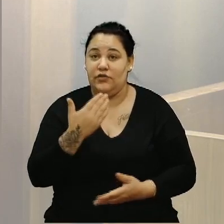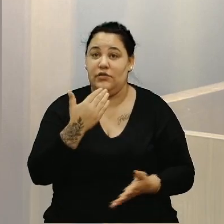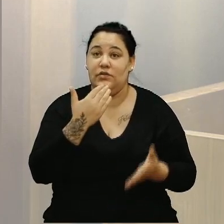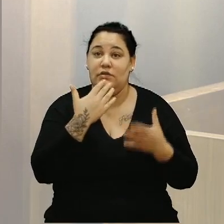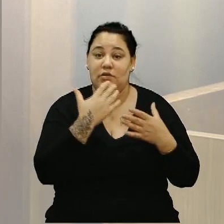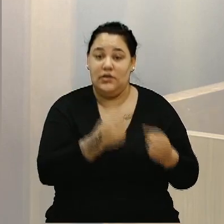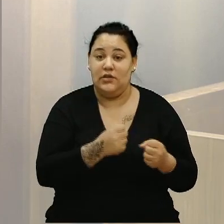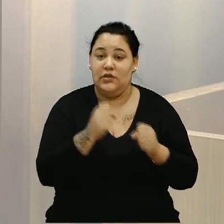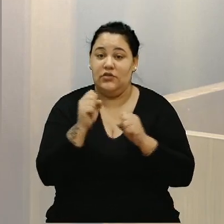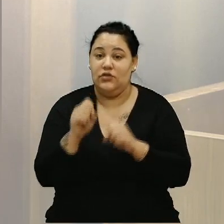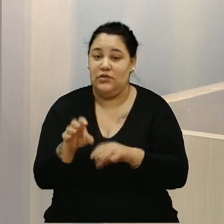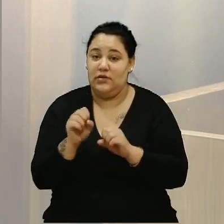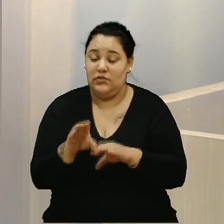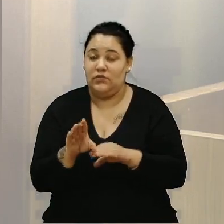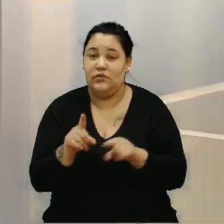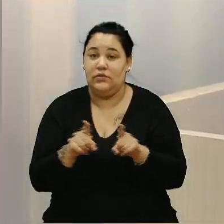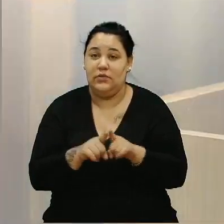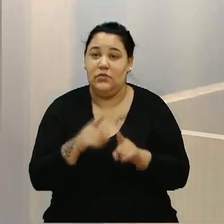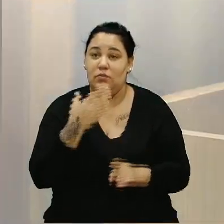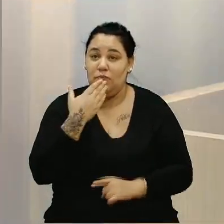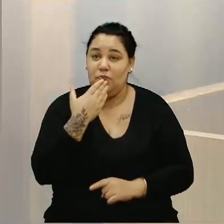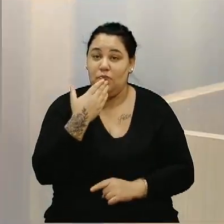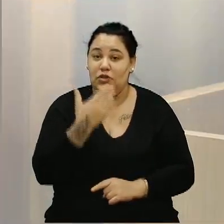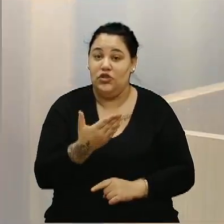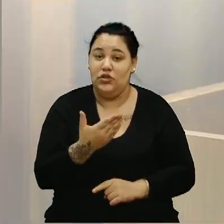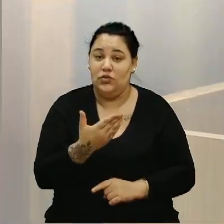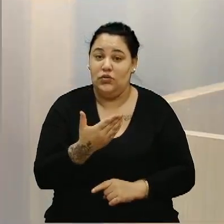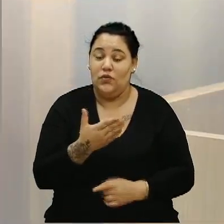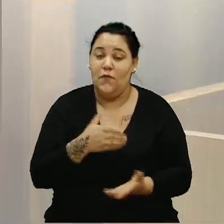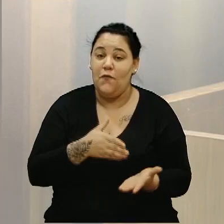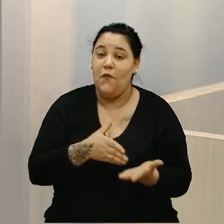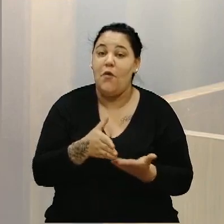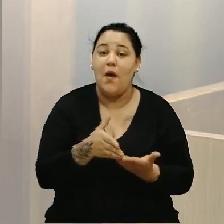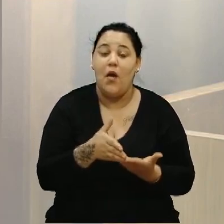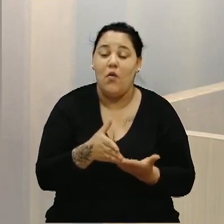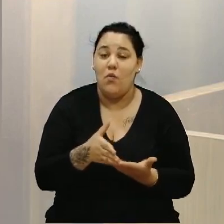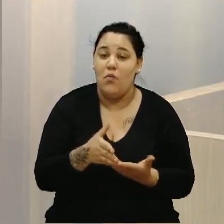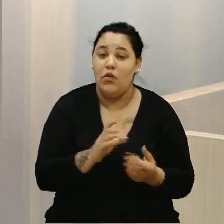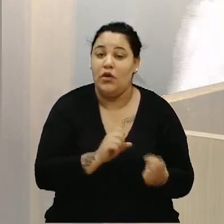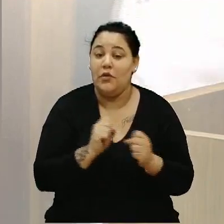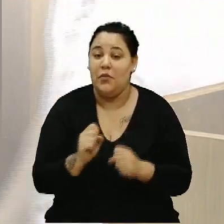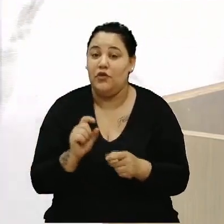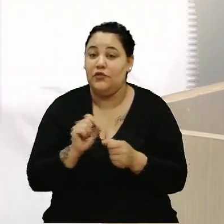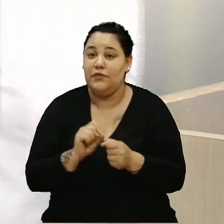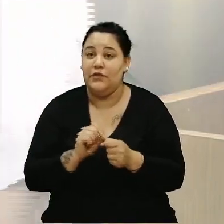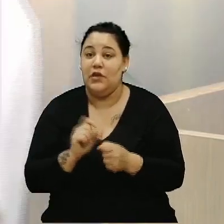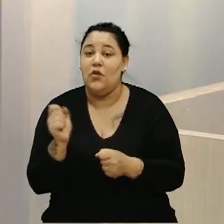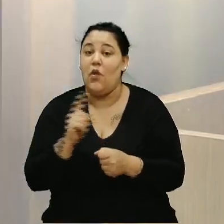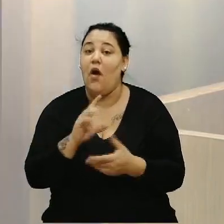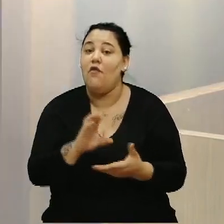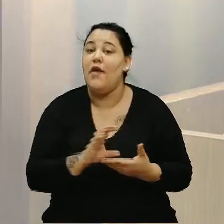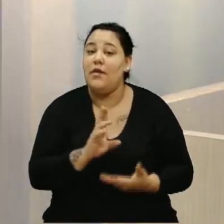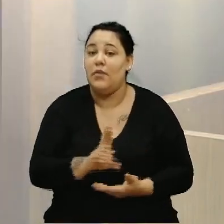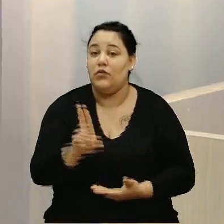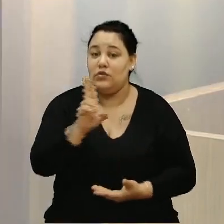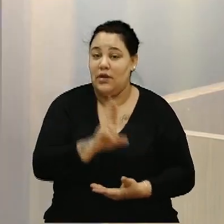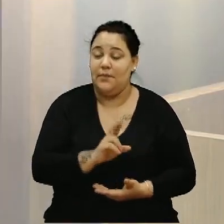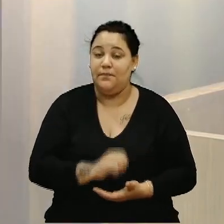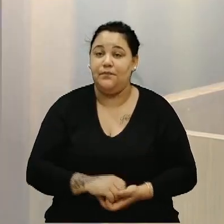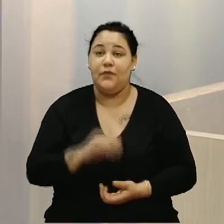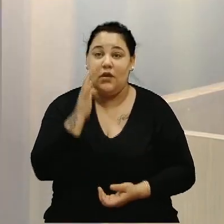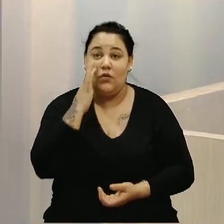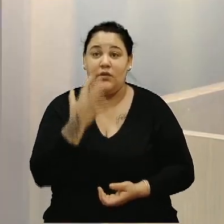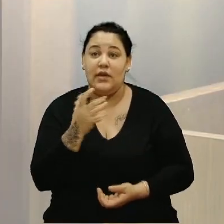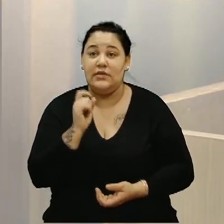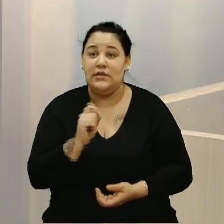de Educação um pedido formal do que pode ser feito e com qual recurso. Ocorre que a